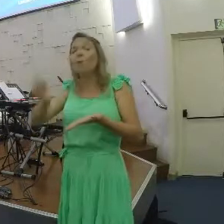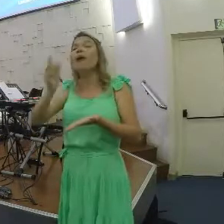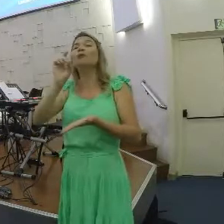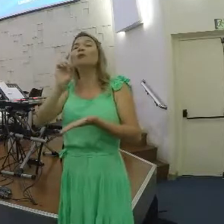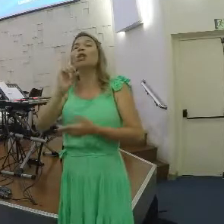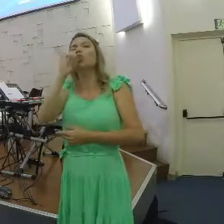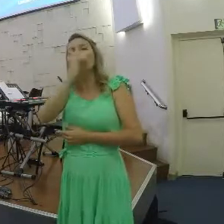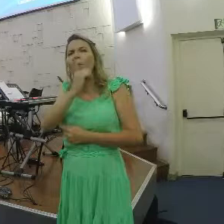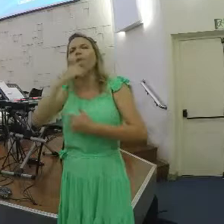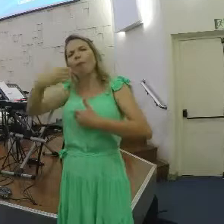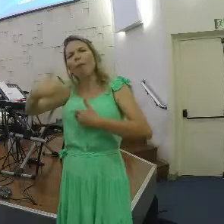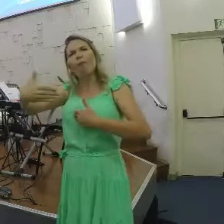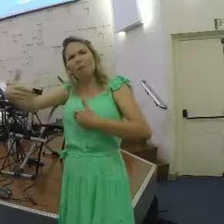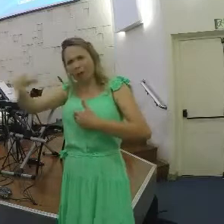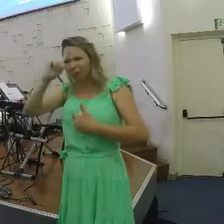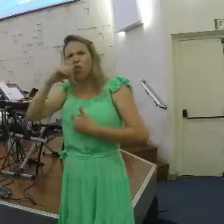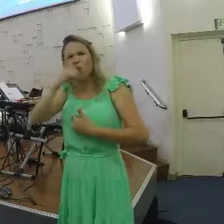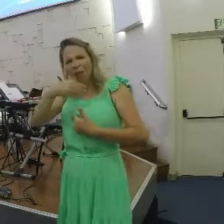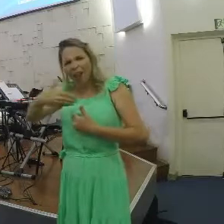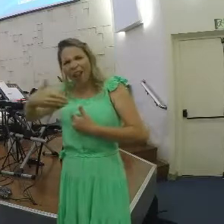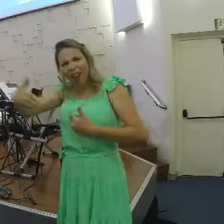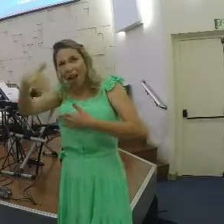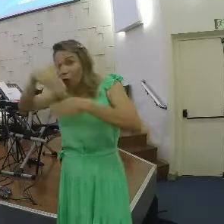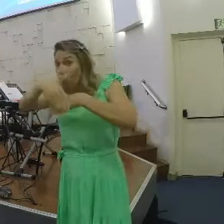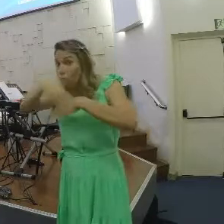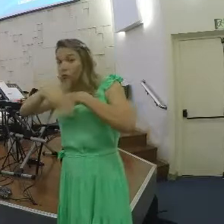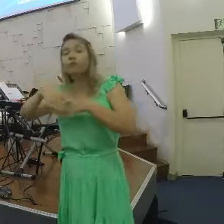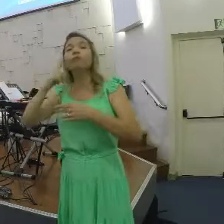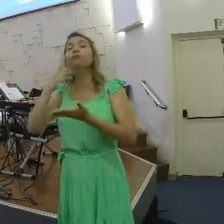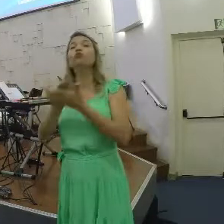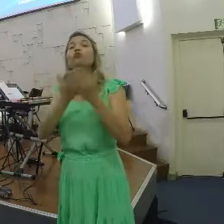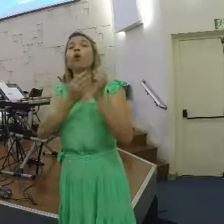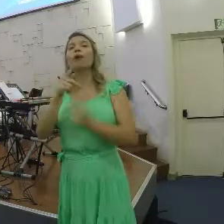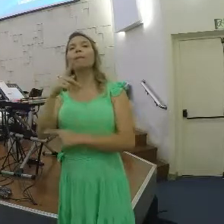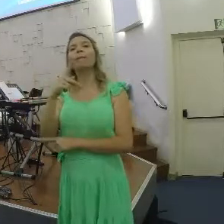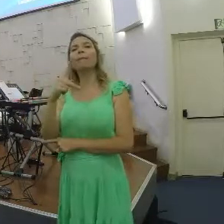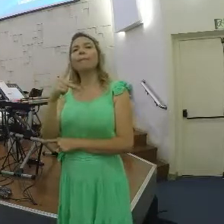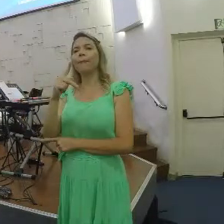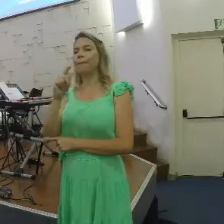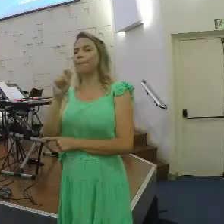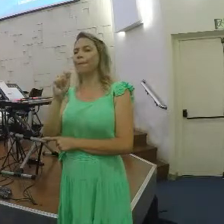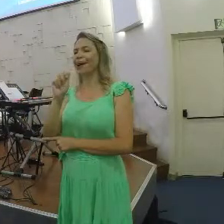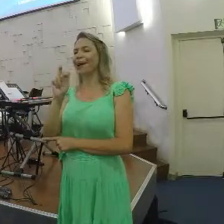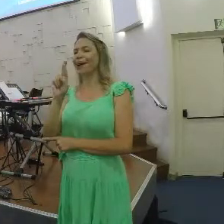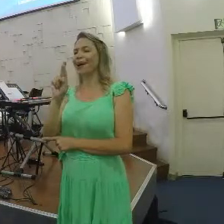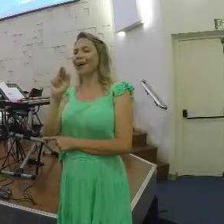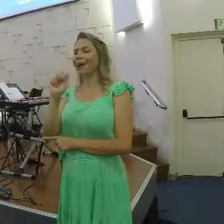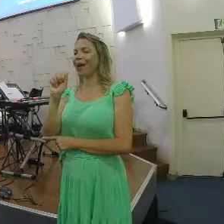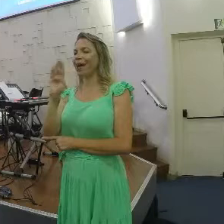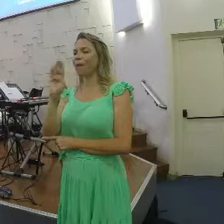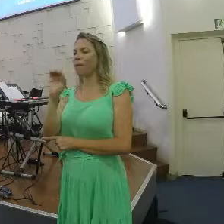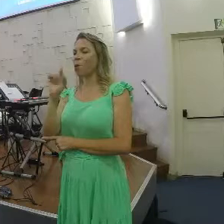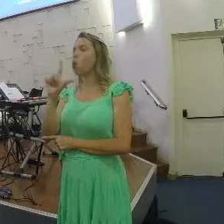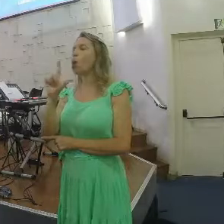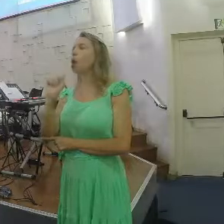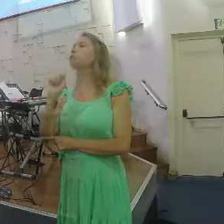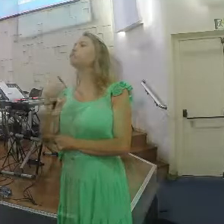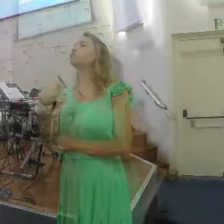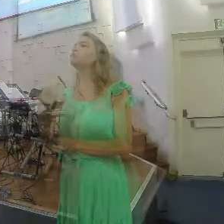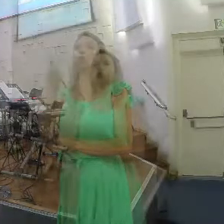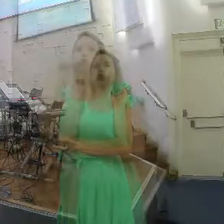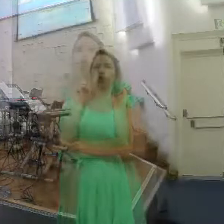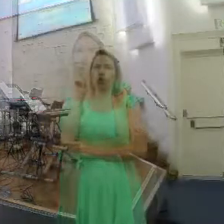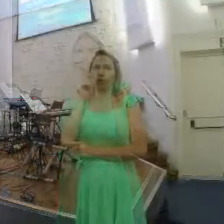noite, estudaremos as parábolas do Senhor Jesus Cristo. Estamos iniciando com esta parábola, que está